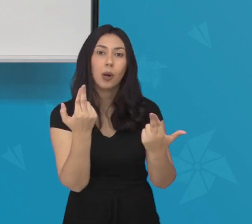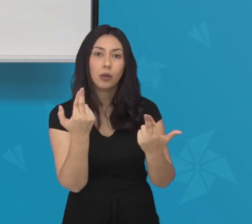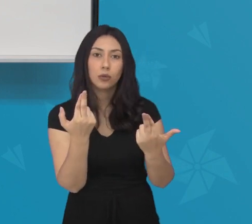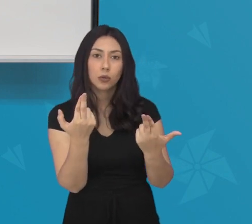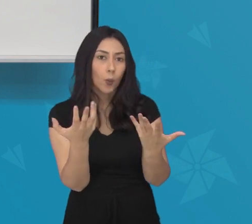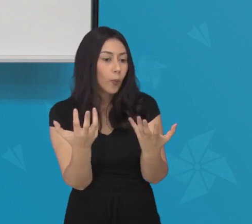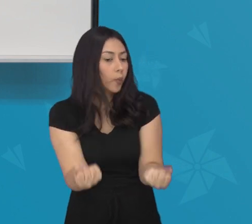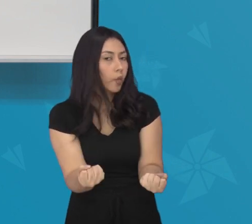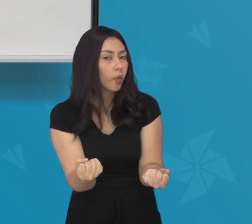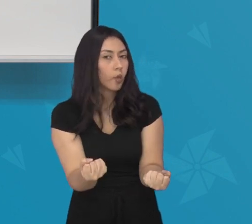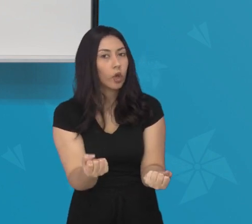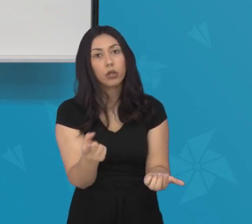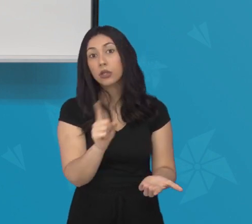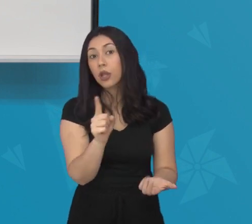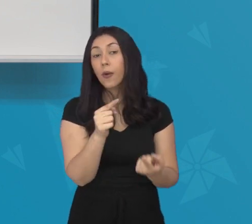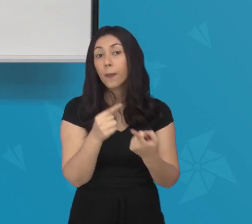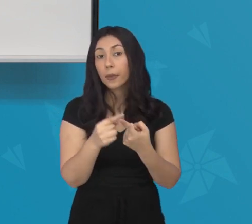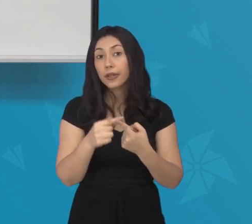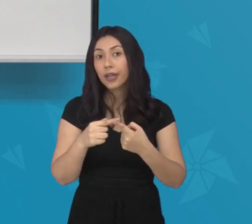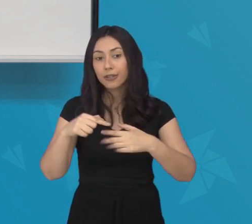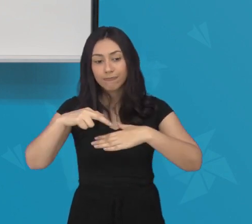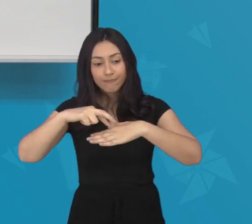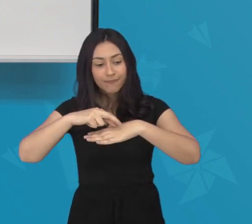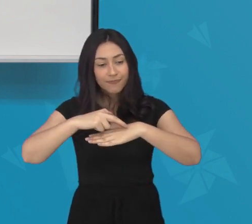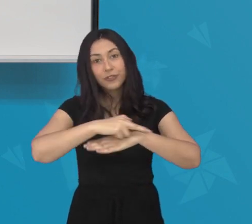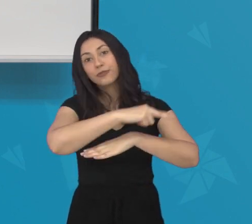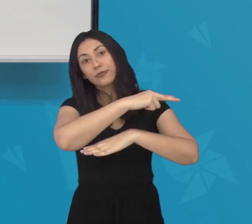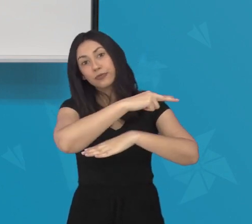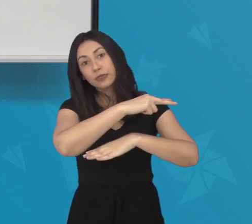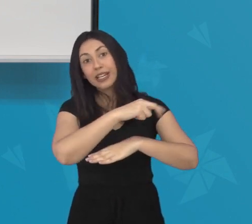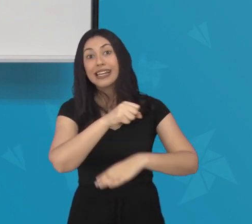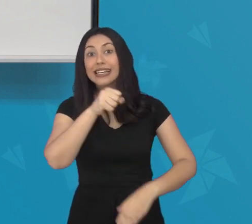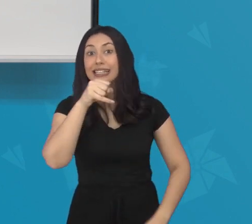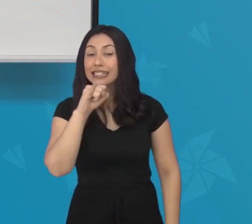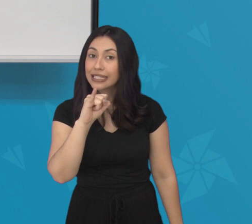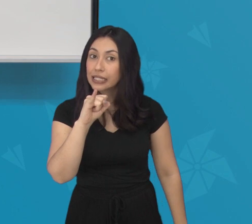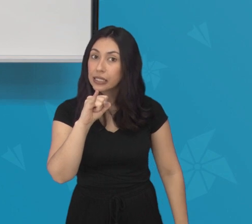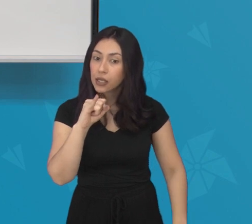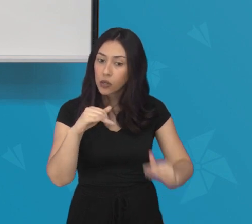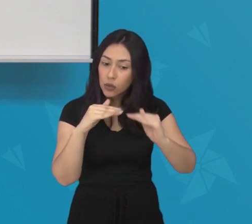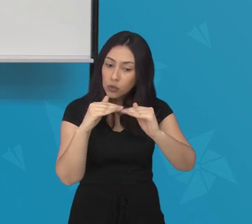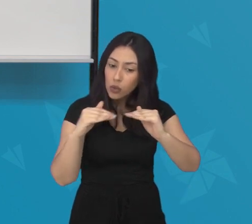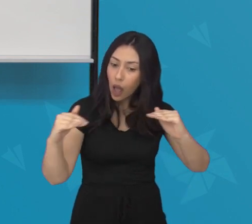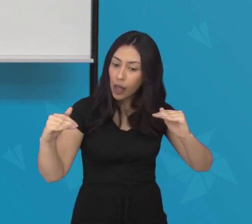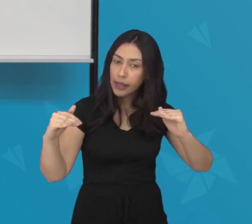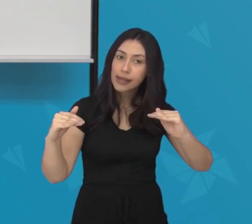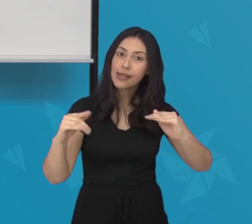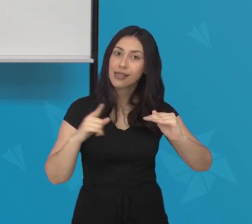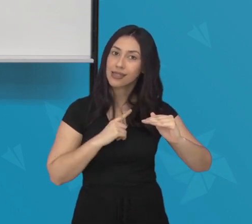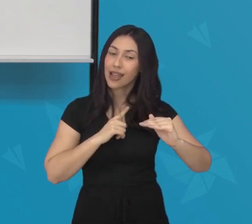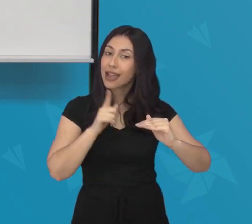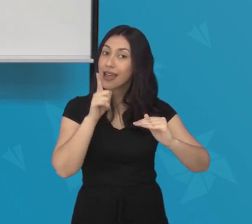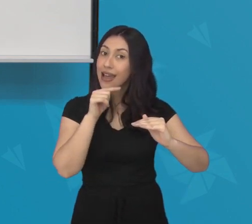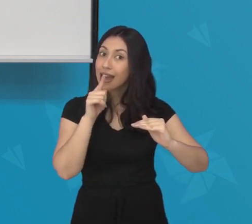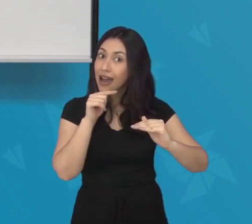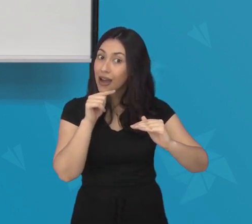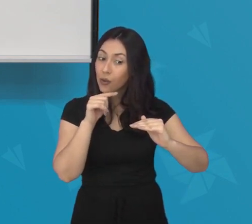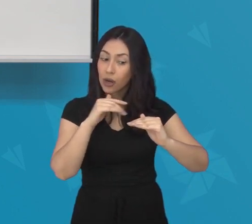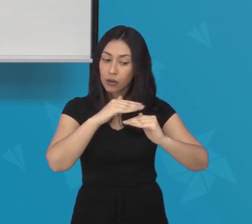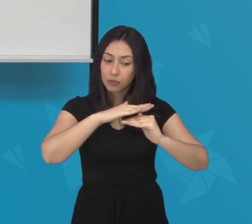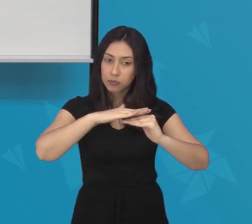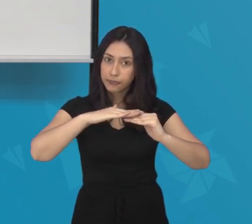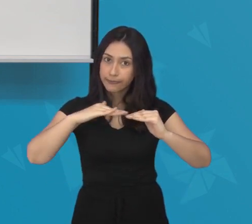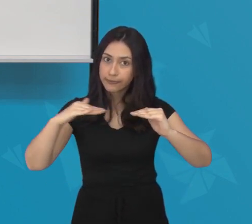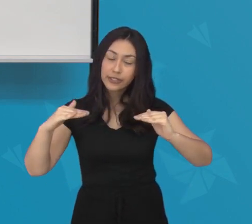corre com a quadra seca? Não, porque a quadra está lisa. Quando tem água em cima da quadra, o Mi muda. O que é o Mi?